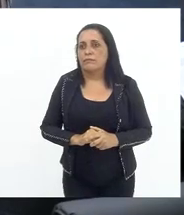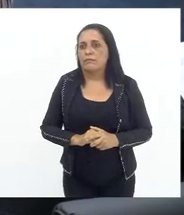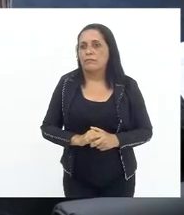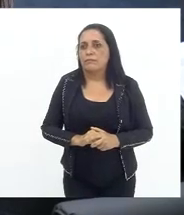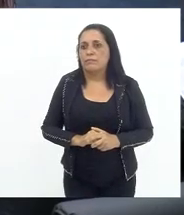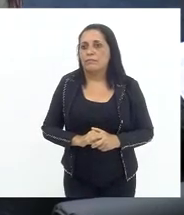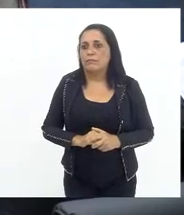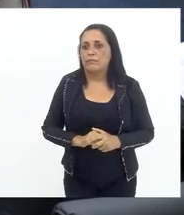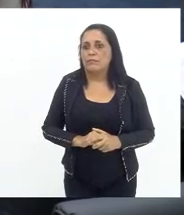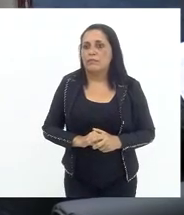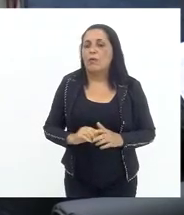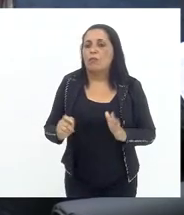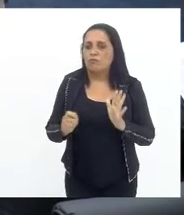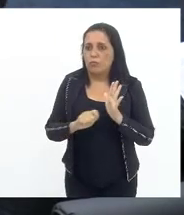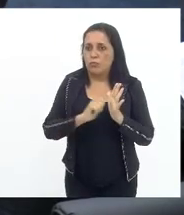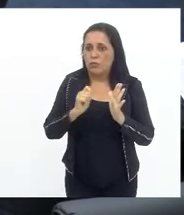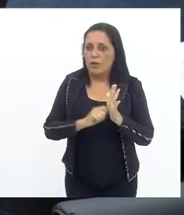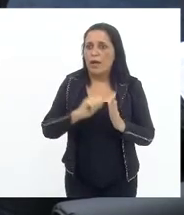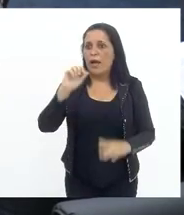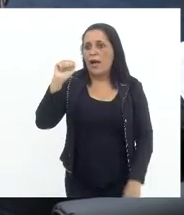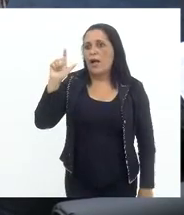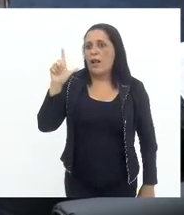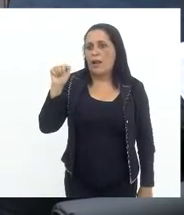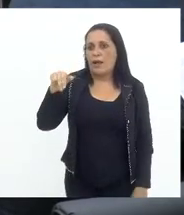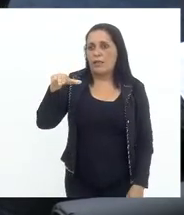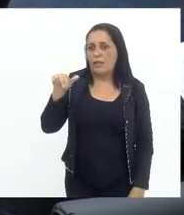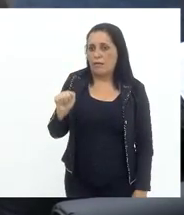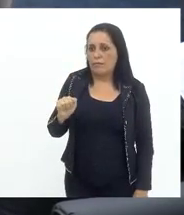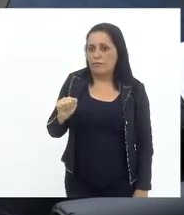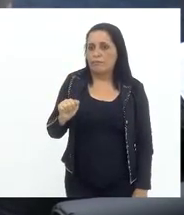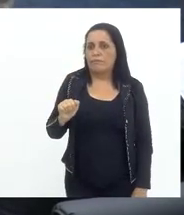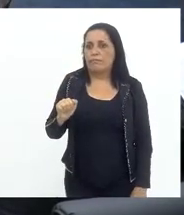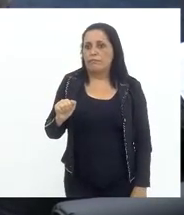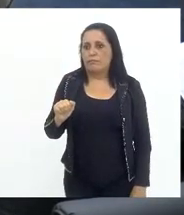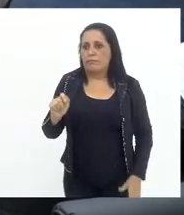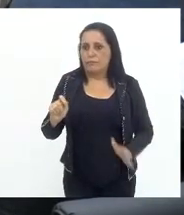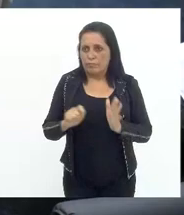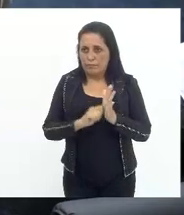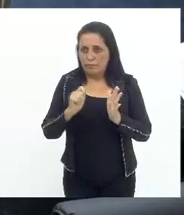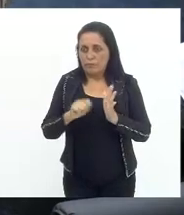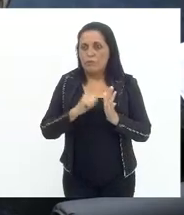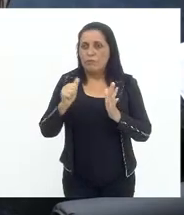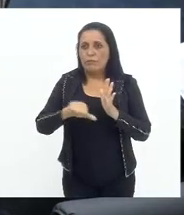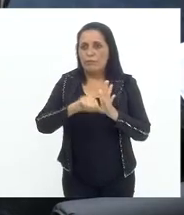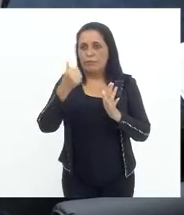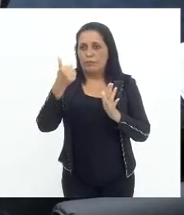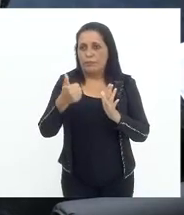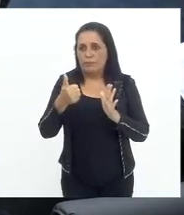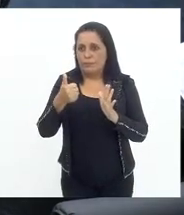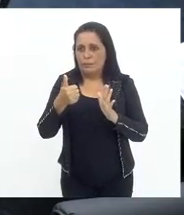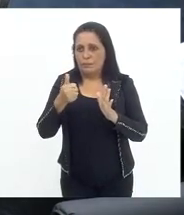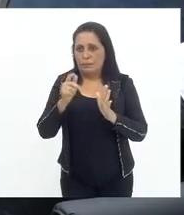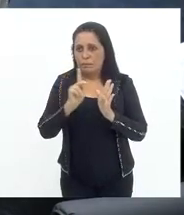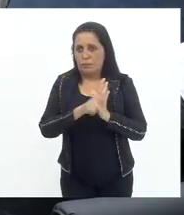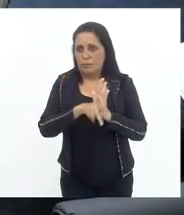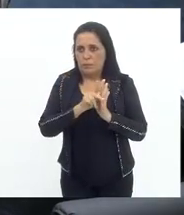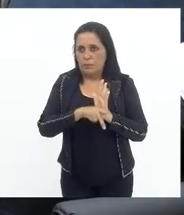Ok. Coautoria, Alana Passos. Coautoria do primeiro projeto na pauta da sessão